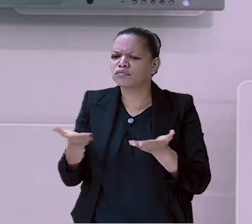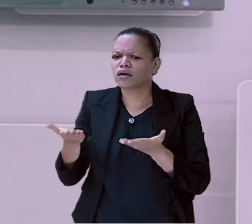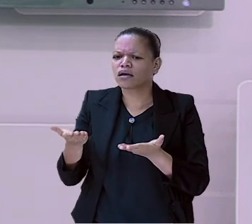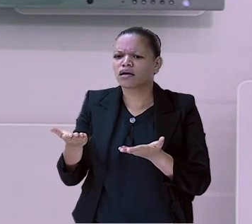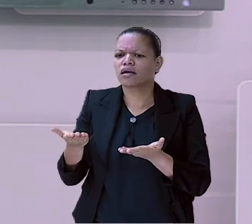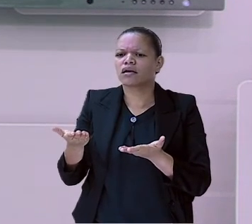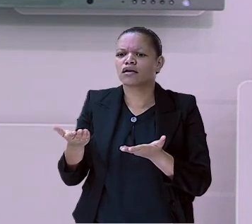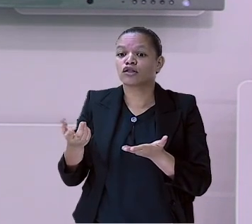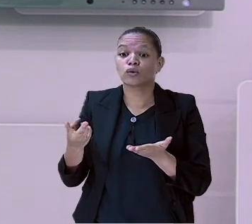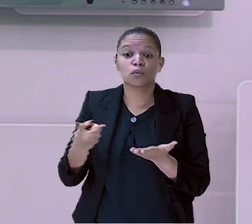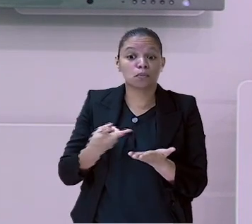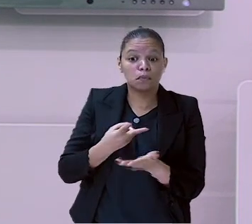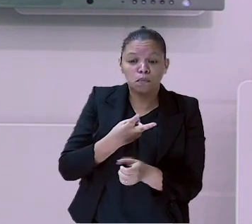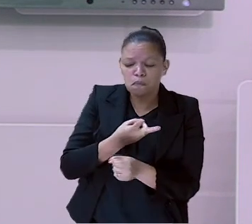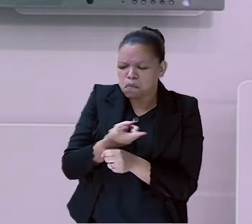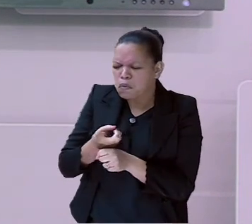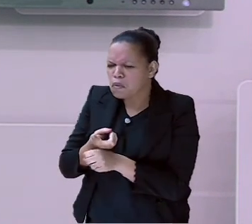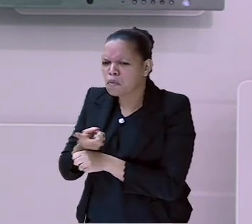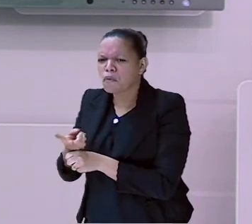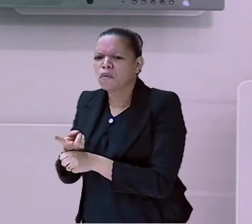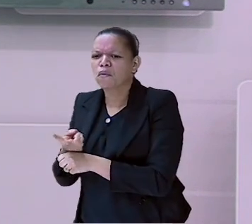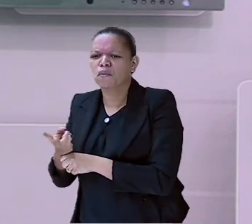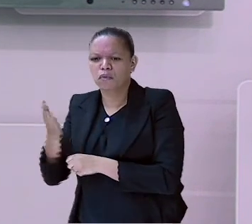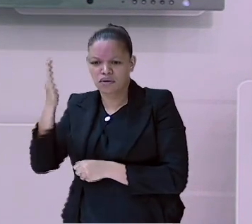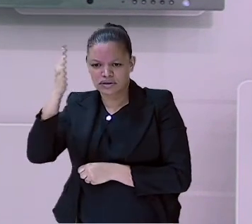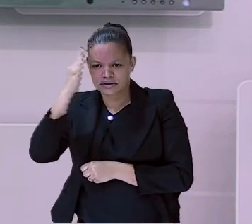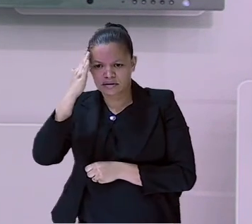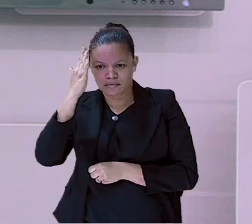pode, assim você o faz, tá?